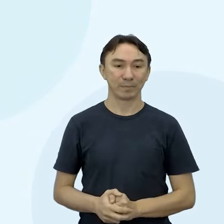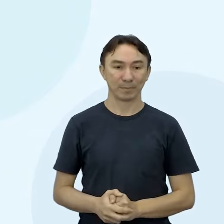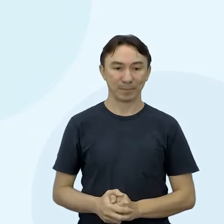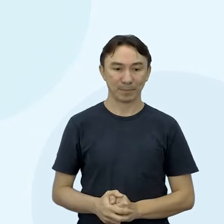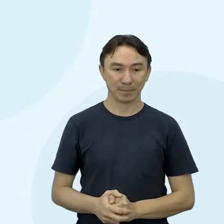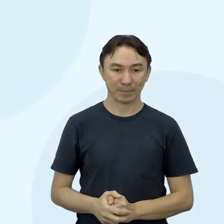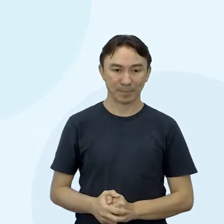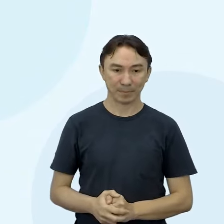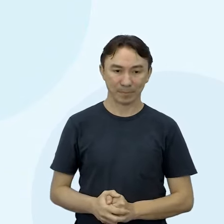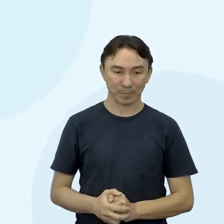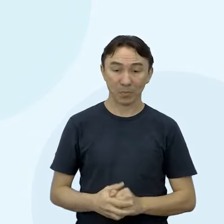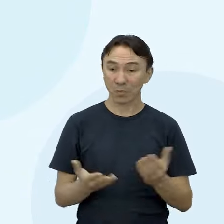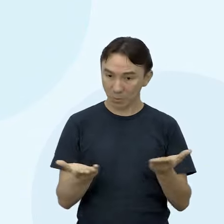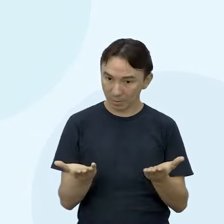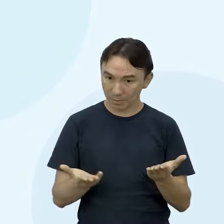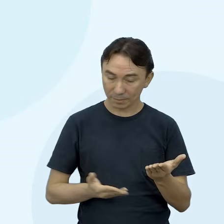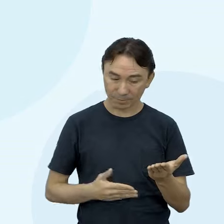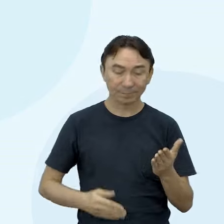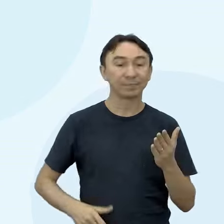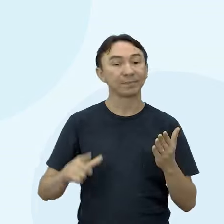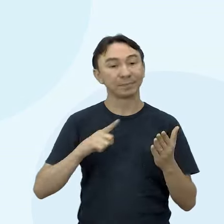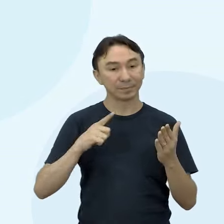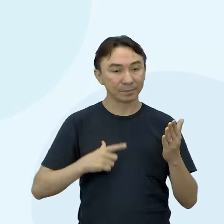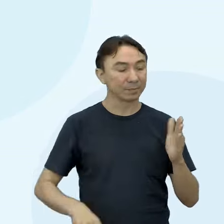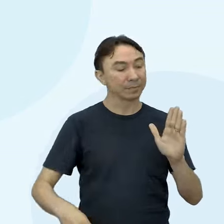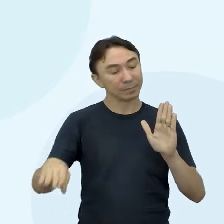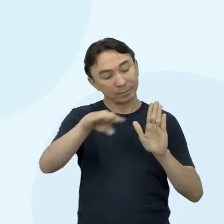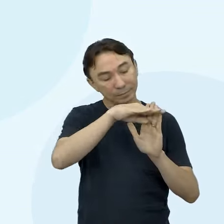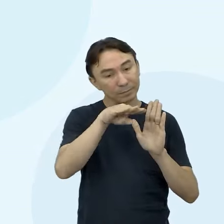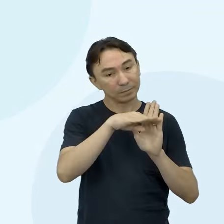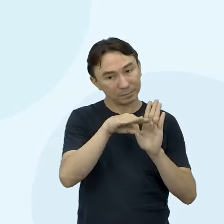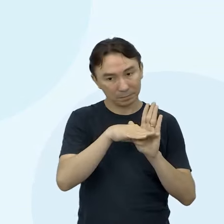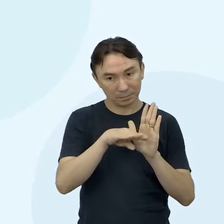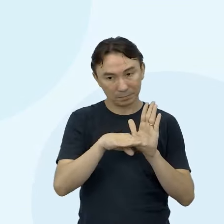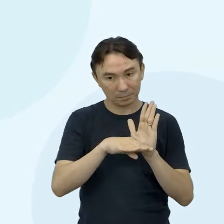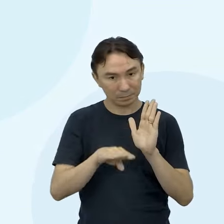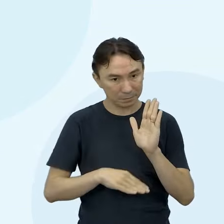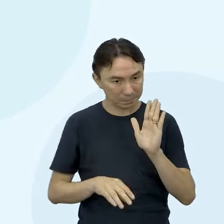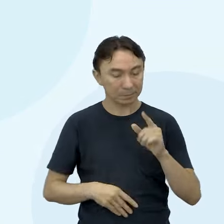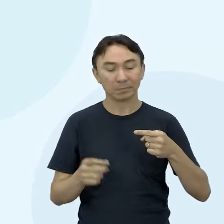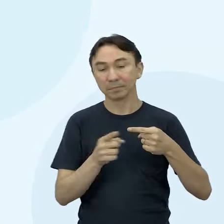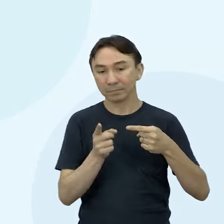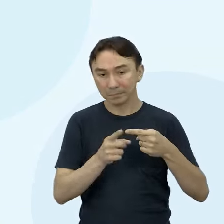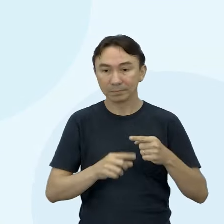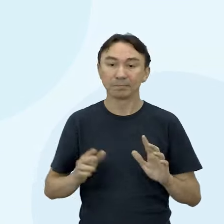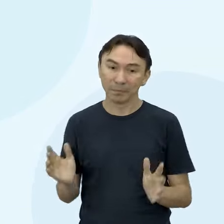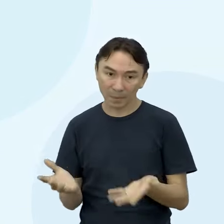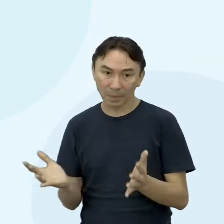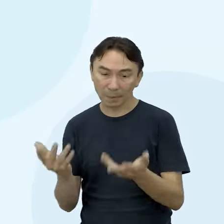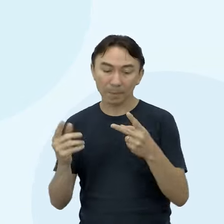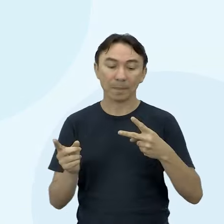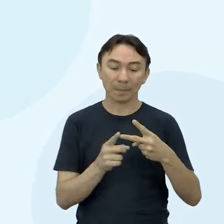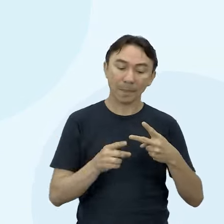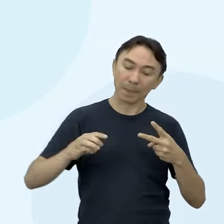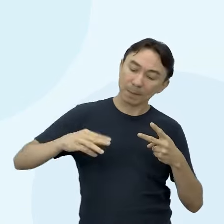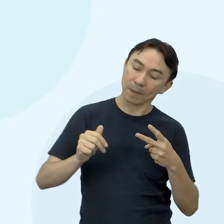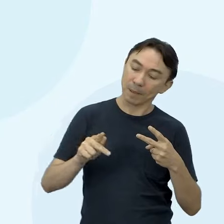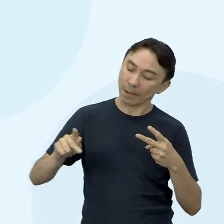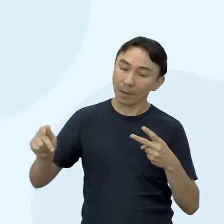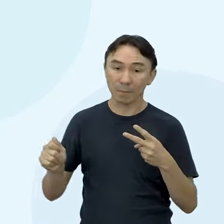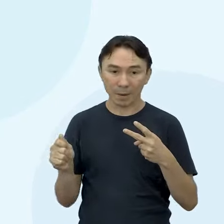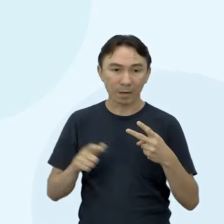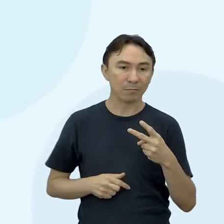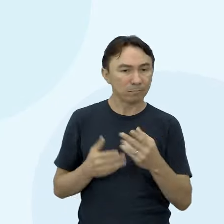O percurso da nossa pauta vai incluir a sensibilização, o estudo do mapa com o quadro integrador e o estudo